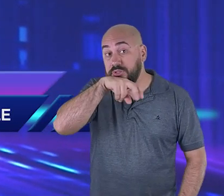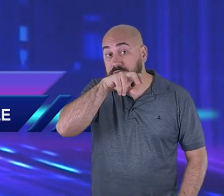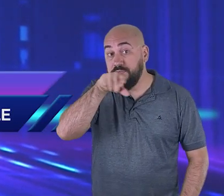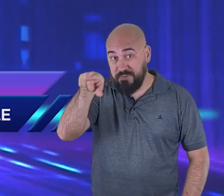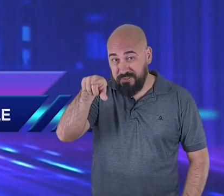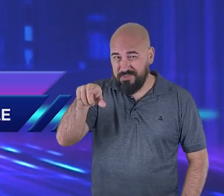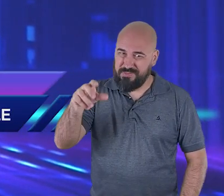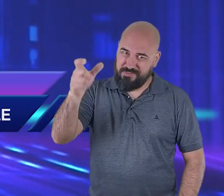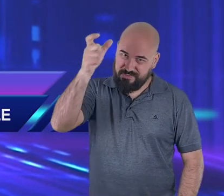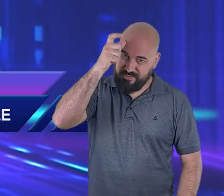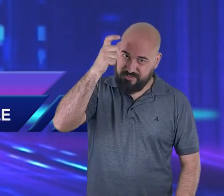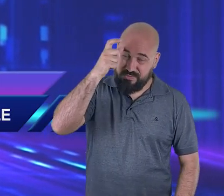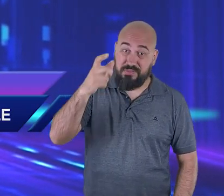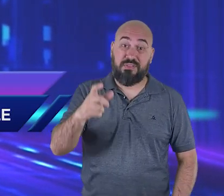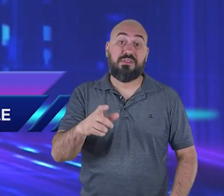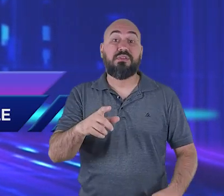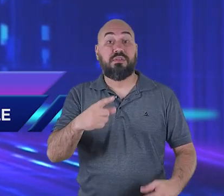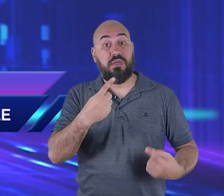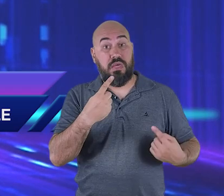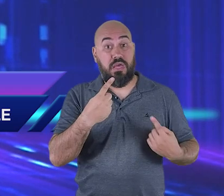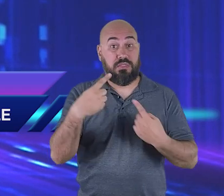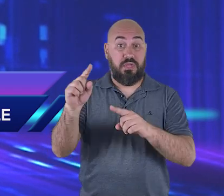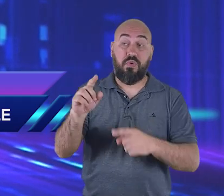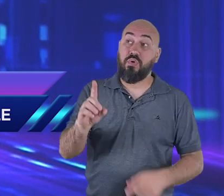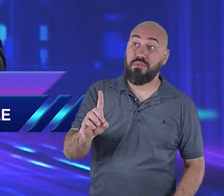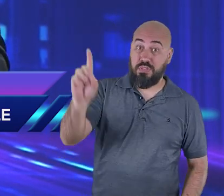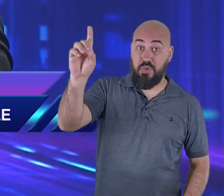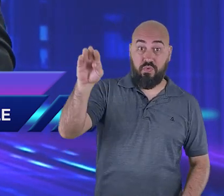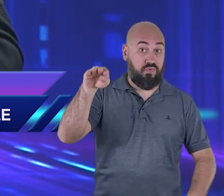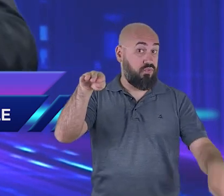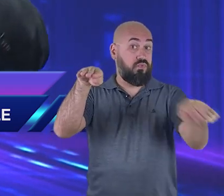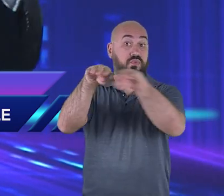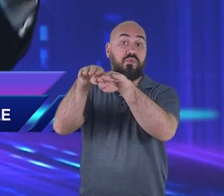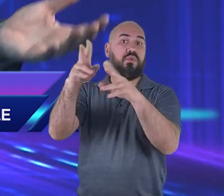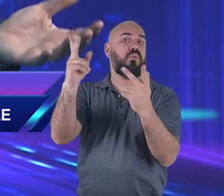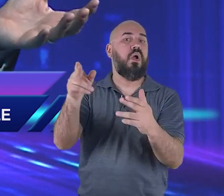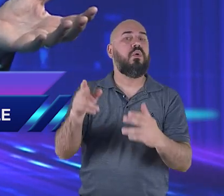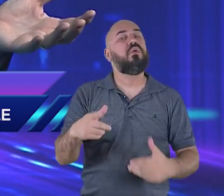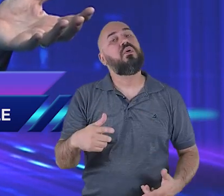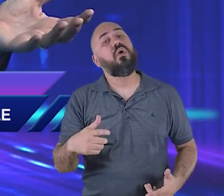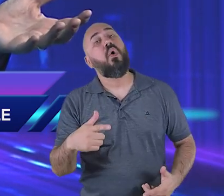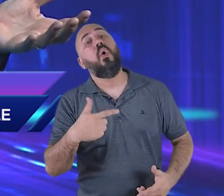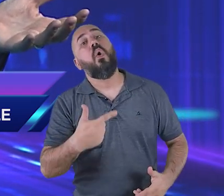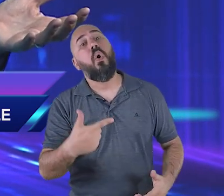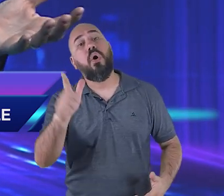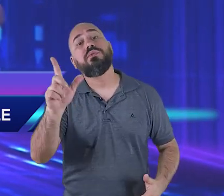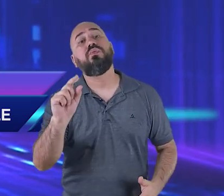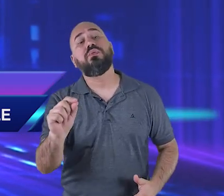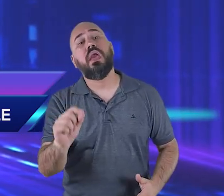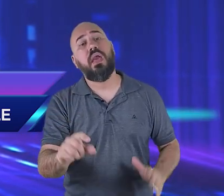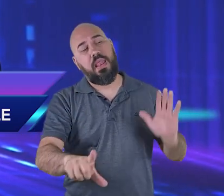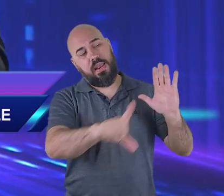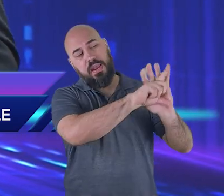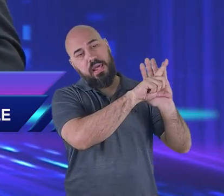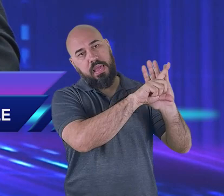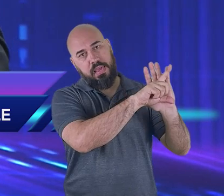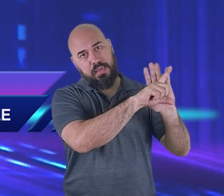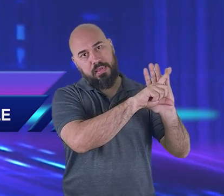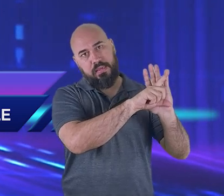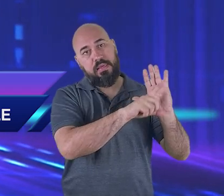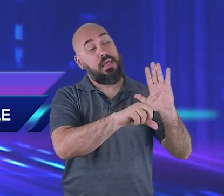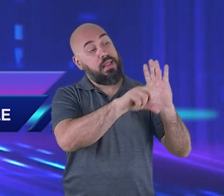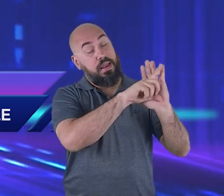Deus não era importante. Satanás afirma que Eva não morreria por desobedecer a Deus.